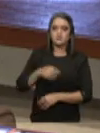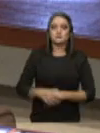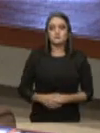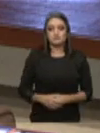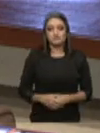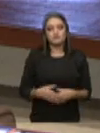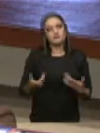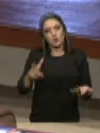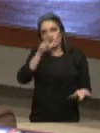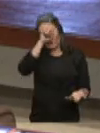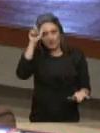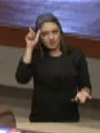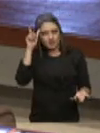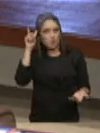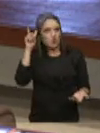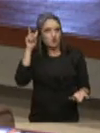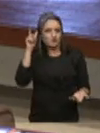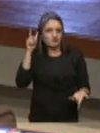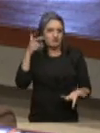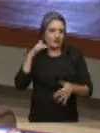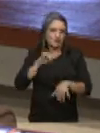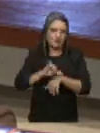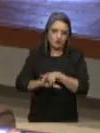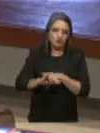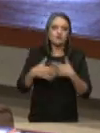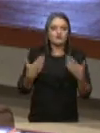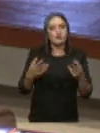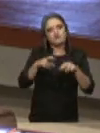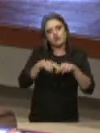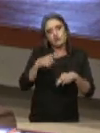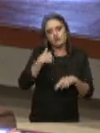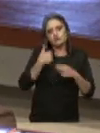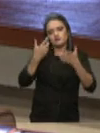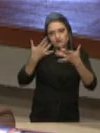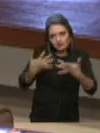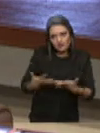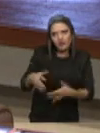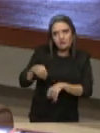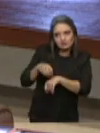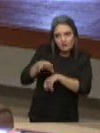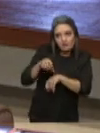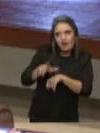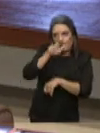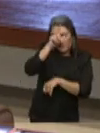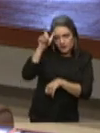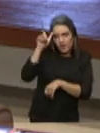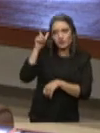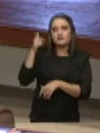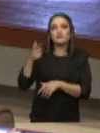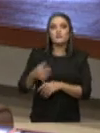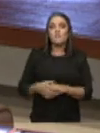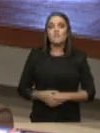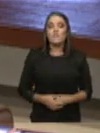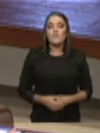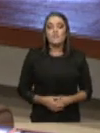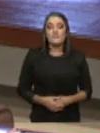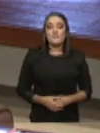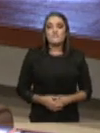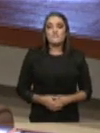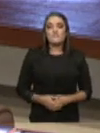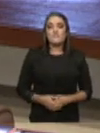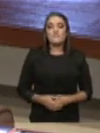não participou, Vossa Excelência também me permite fazer essa introdução. E exatamente